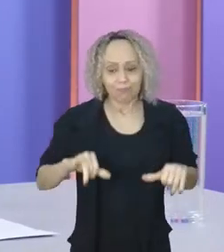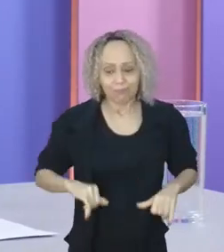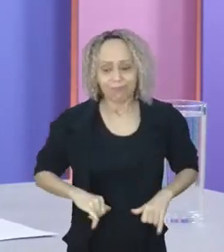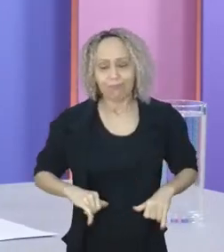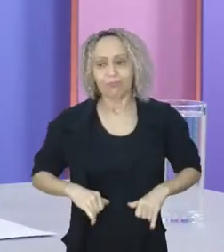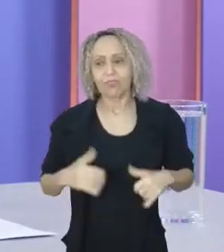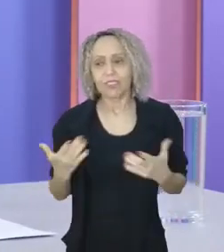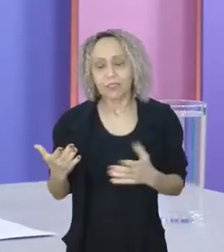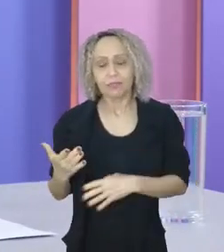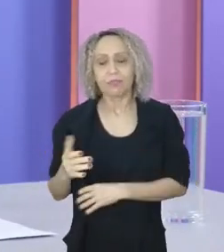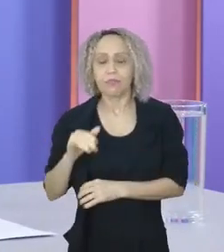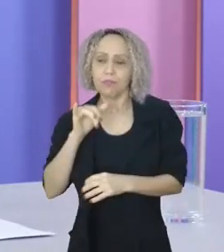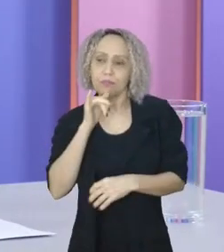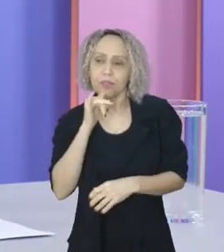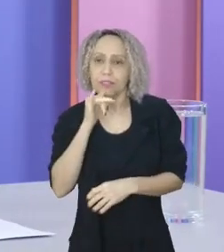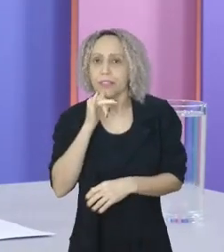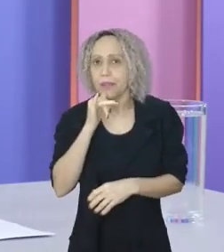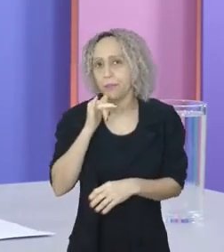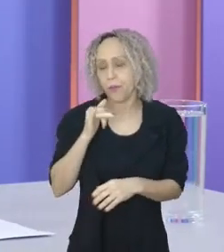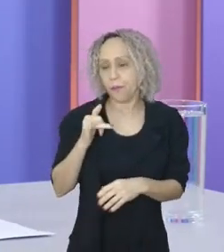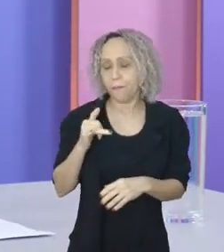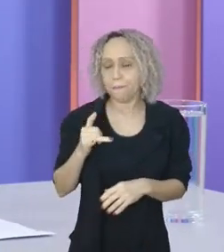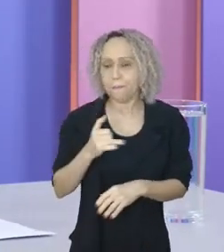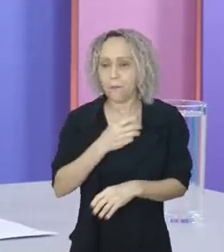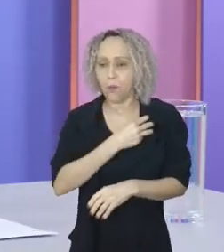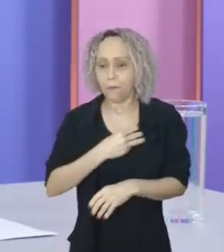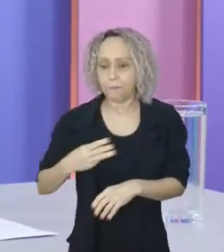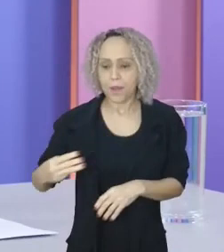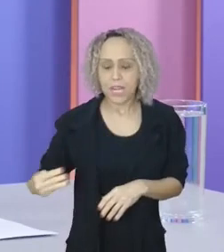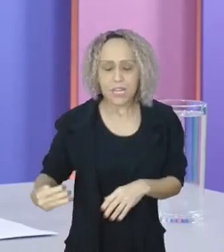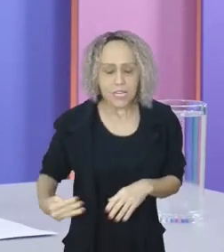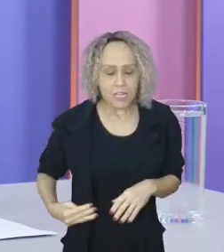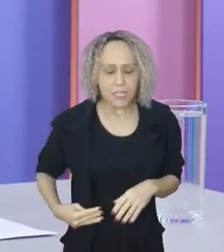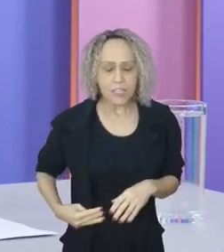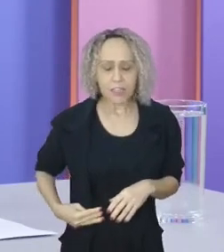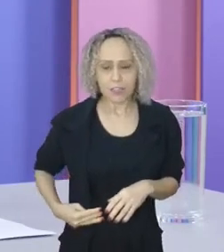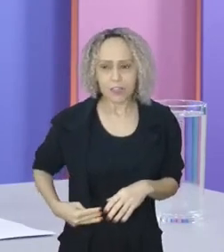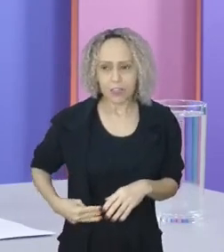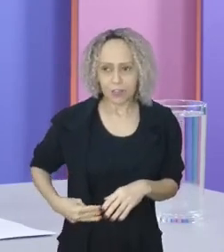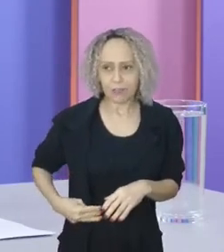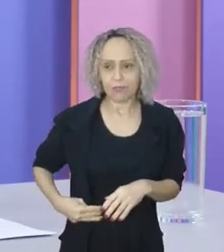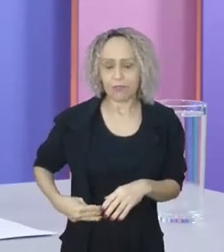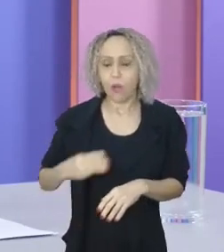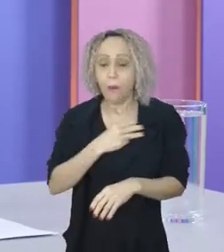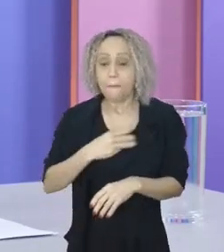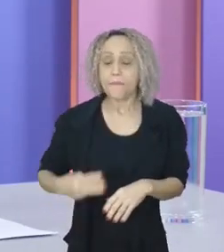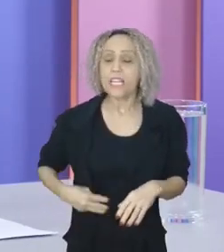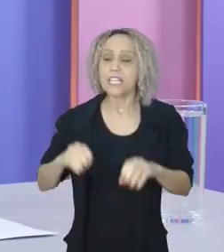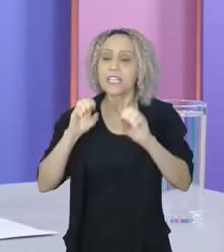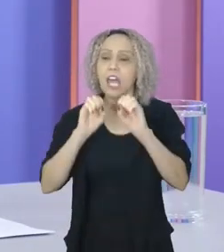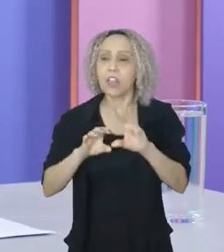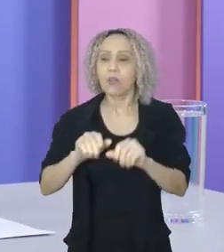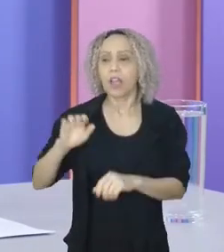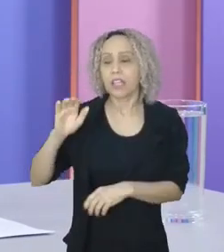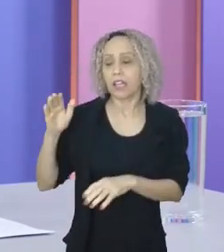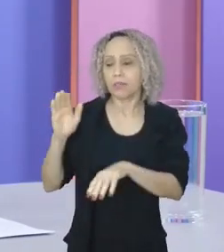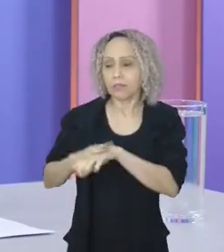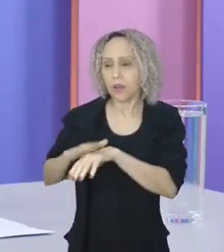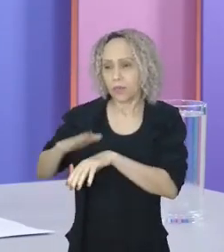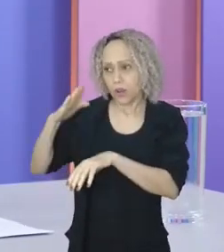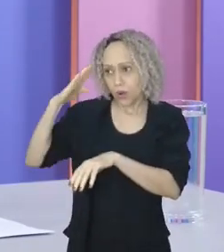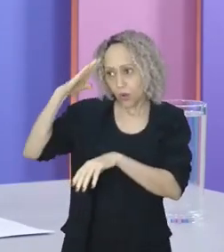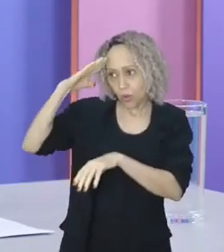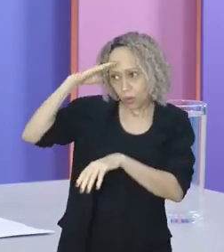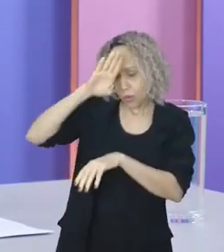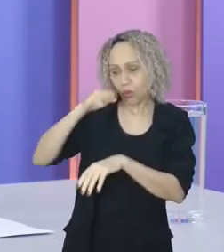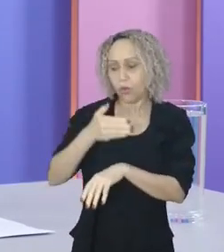ministro da Educação do governo Bolsonaro, que dizia que preto e pobre não precisava ir para a universidade, porque a